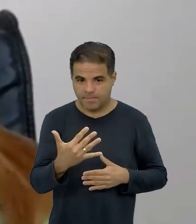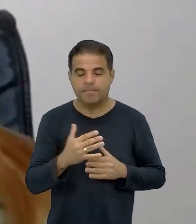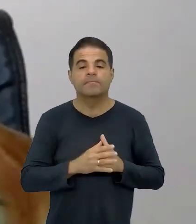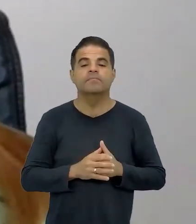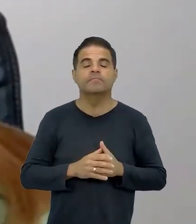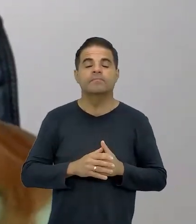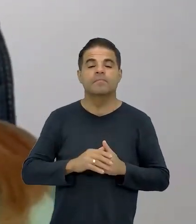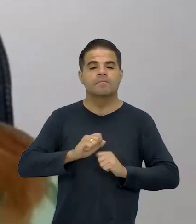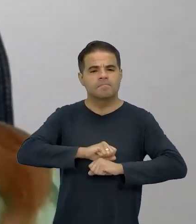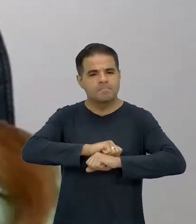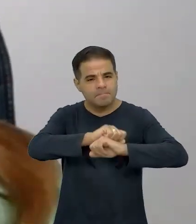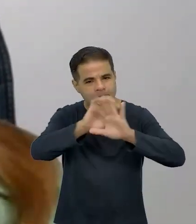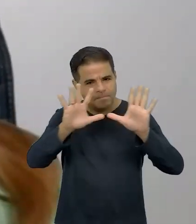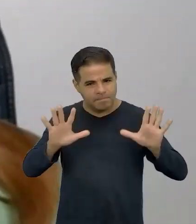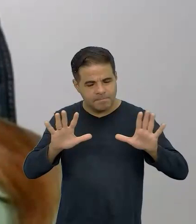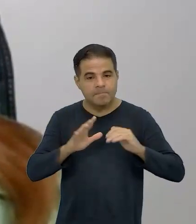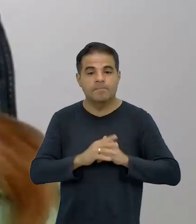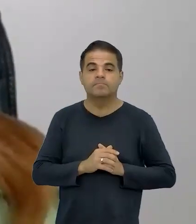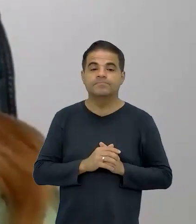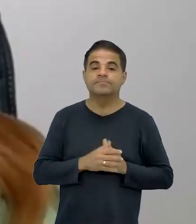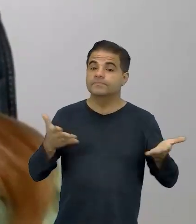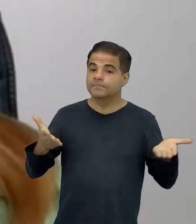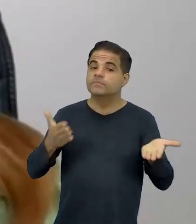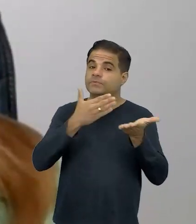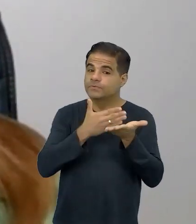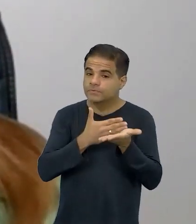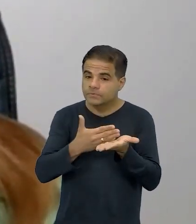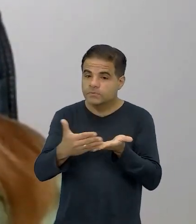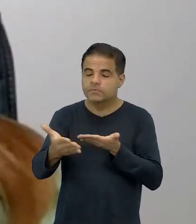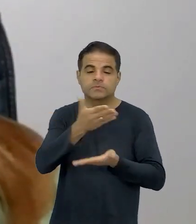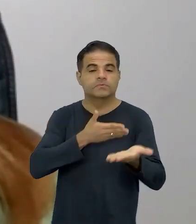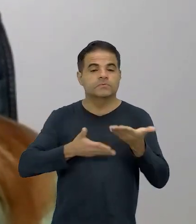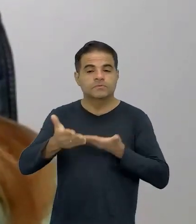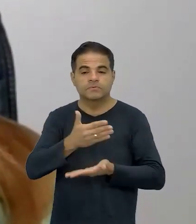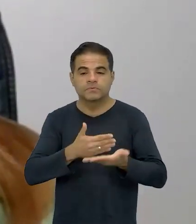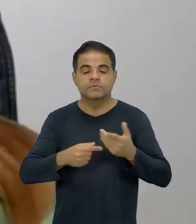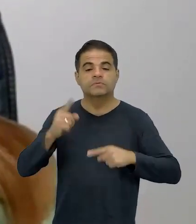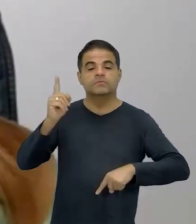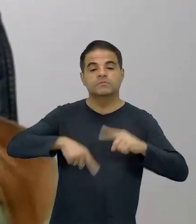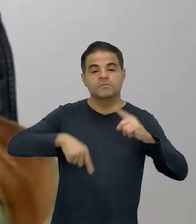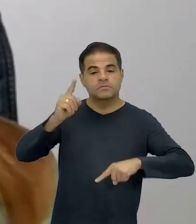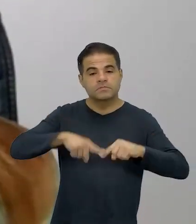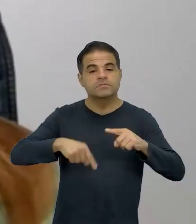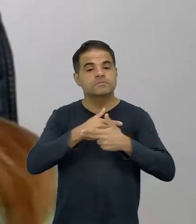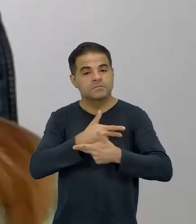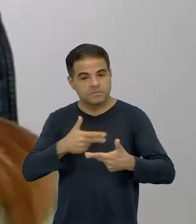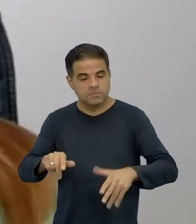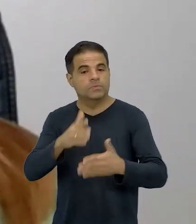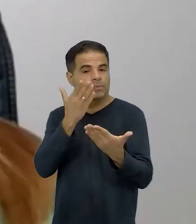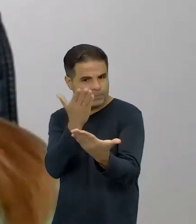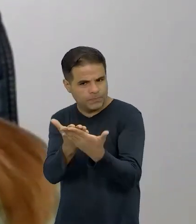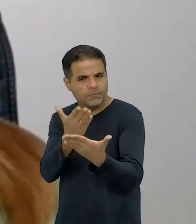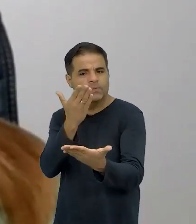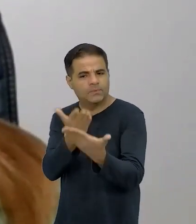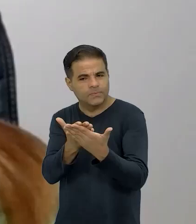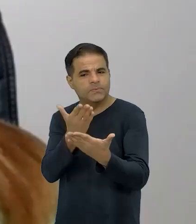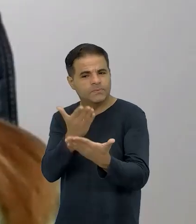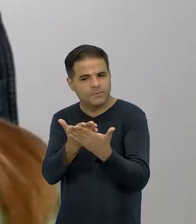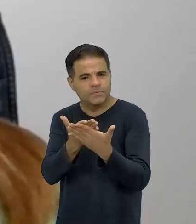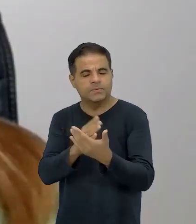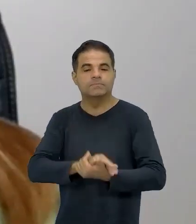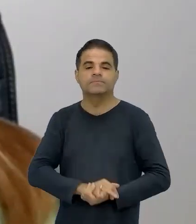tá bem? Eu vou começar agora a compartilhar o nosso material de estudo.